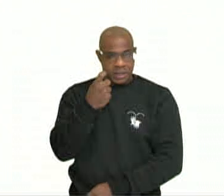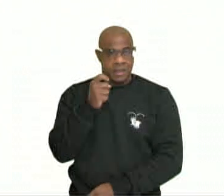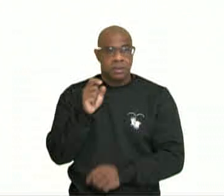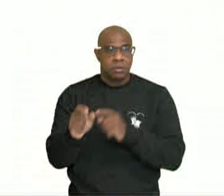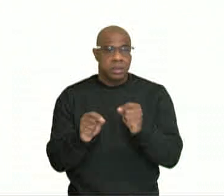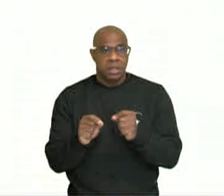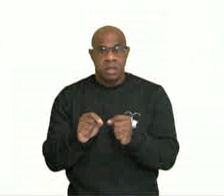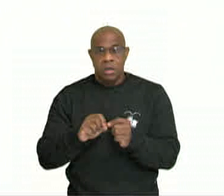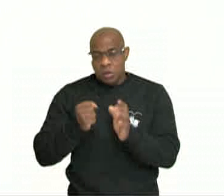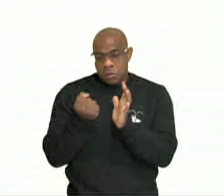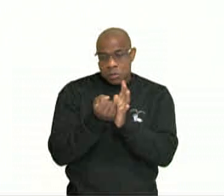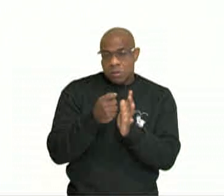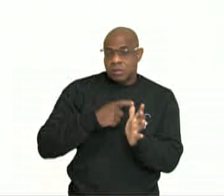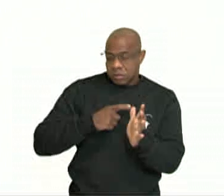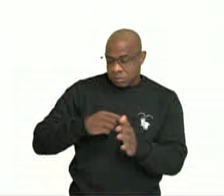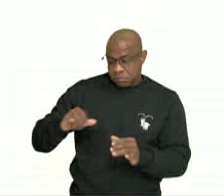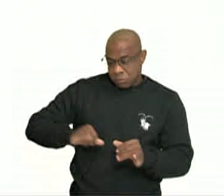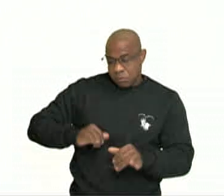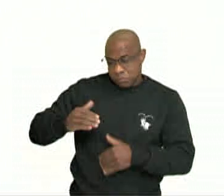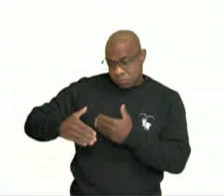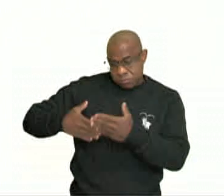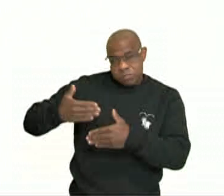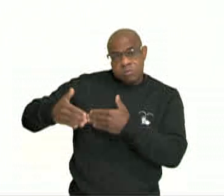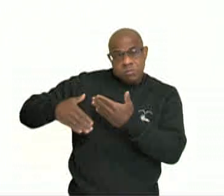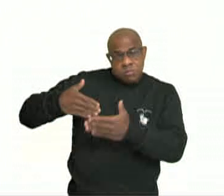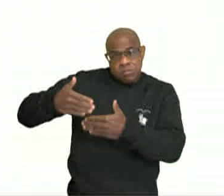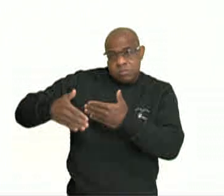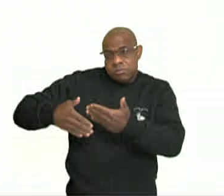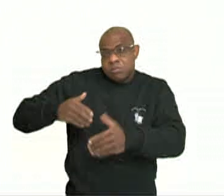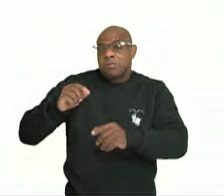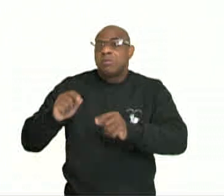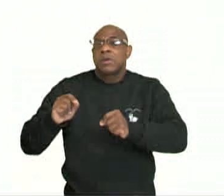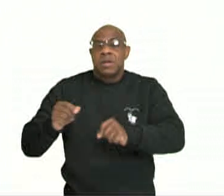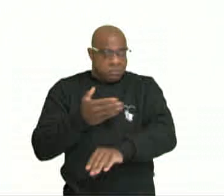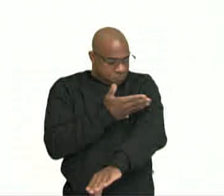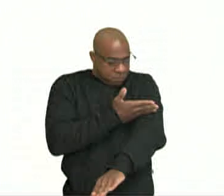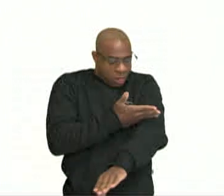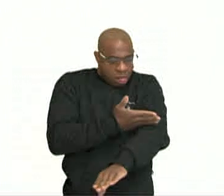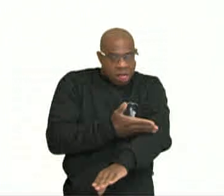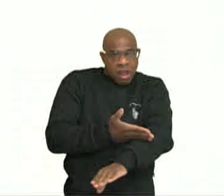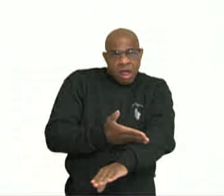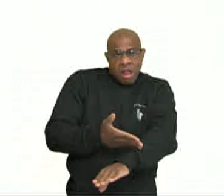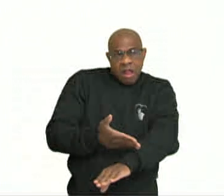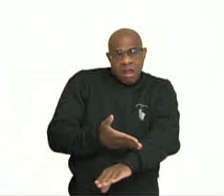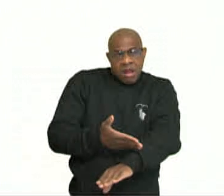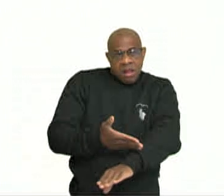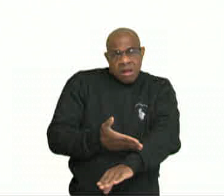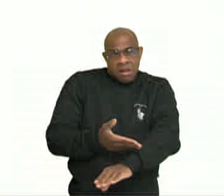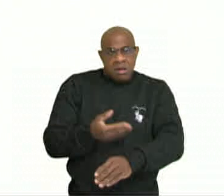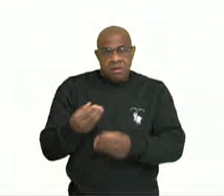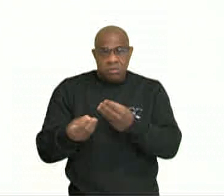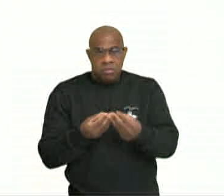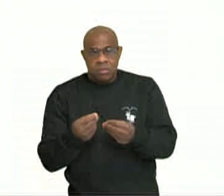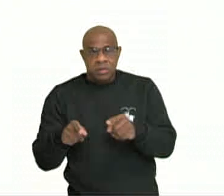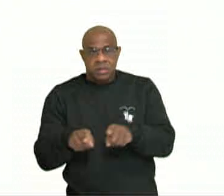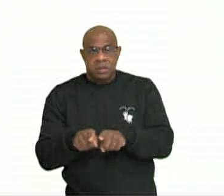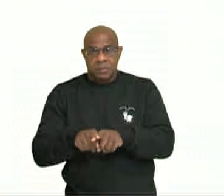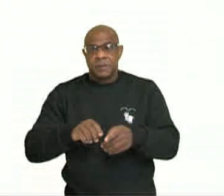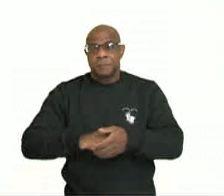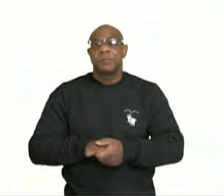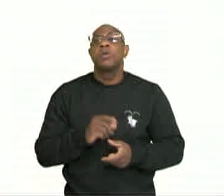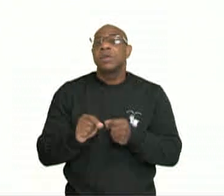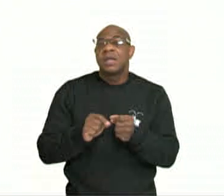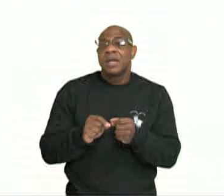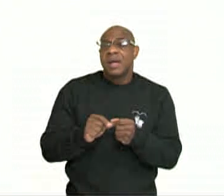sofrem um processo de embranquecimento, elitização e exclusão dos